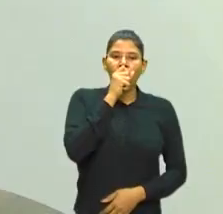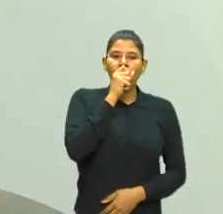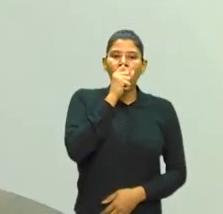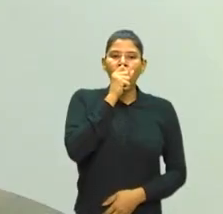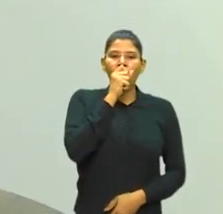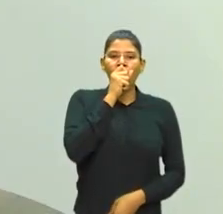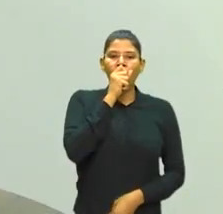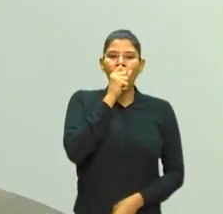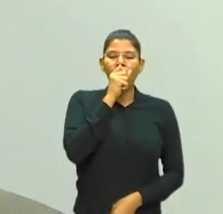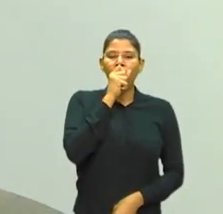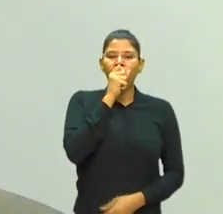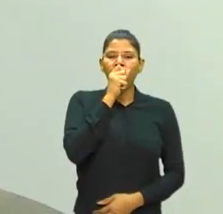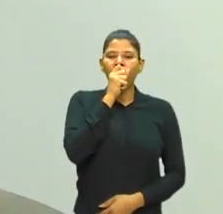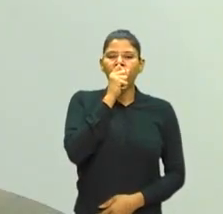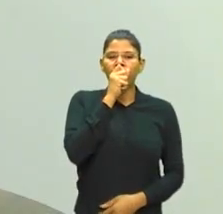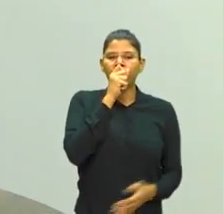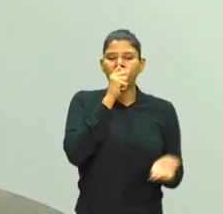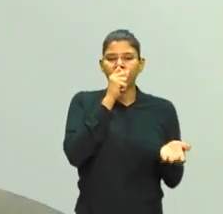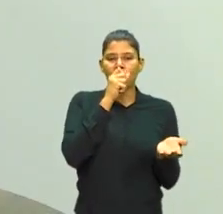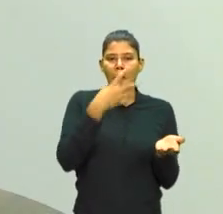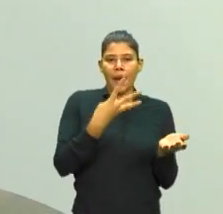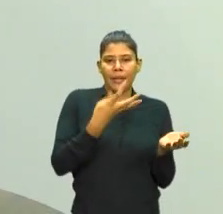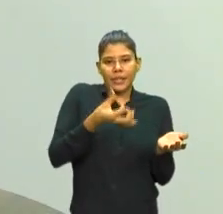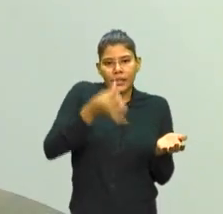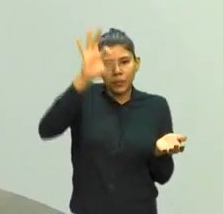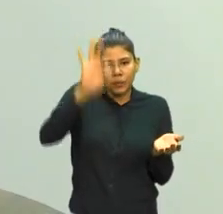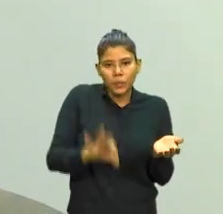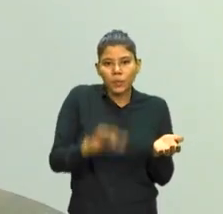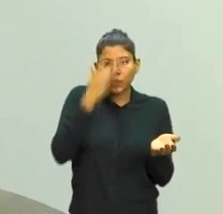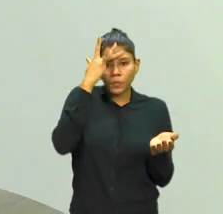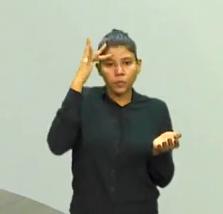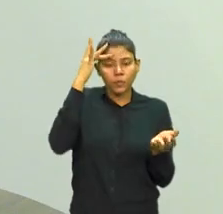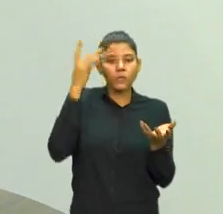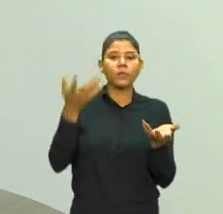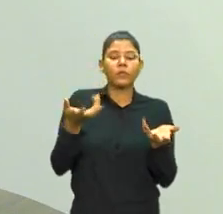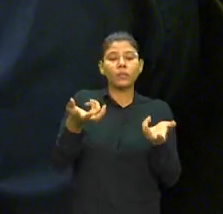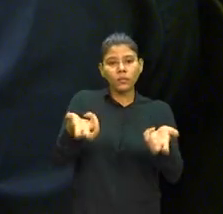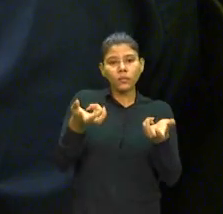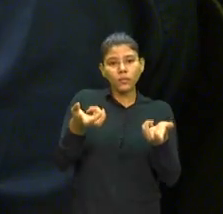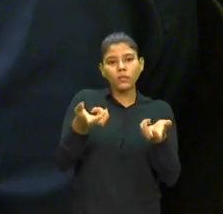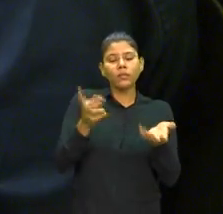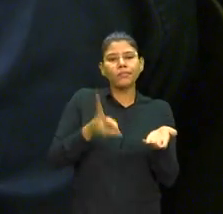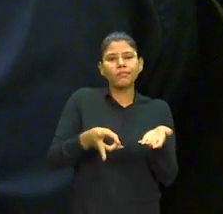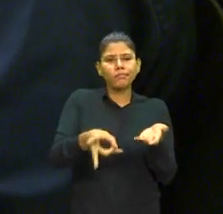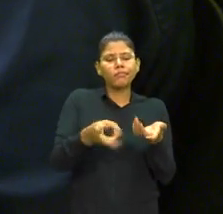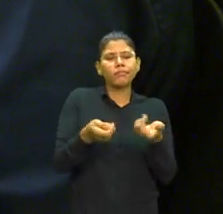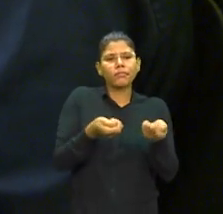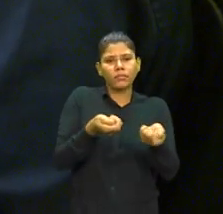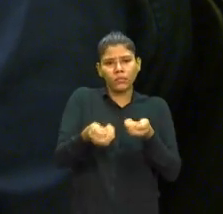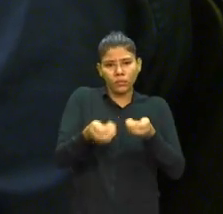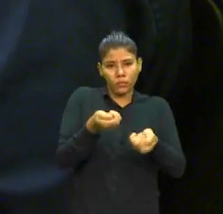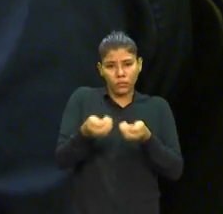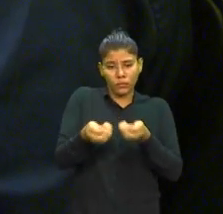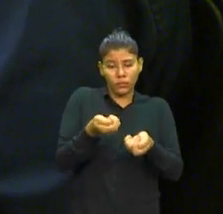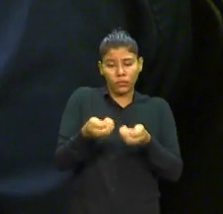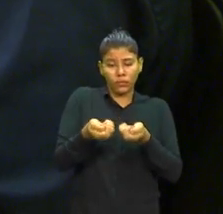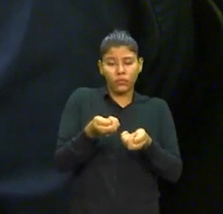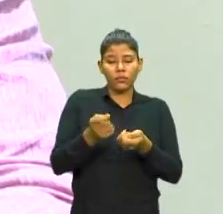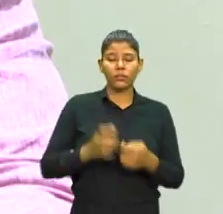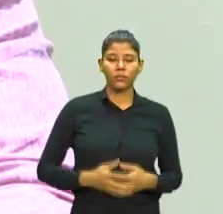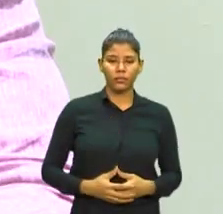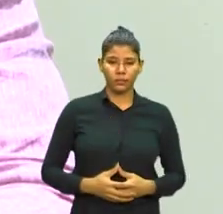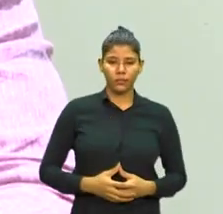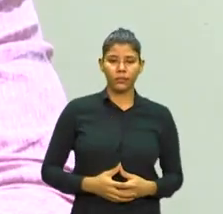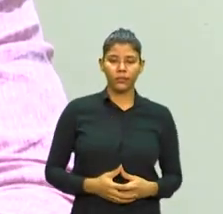Econômico 46% das pessoas pretendem continuar economizando mesmo com a diminuição das restrições